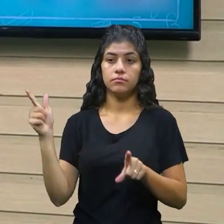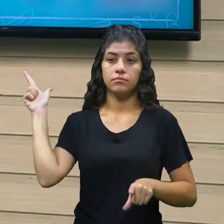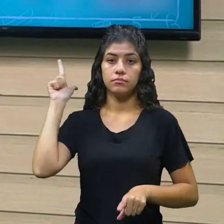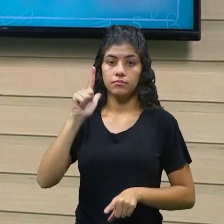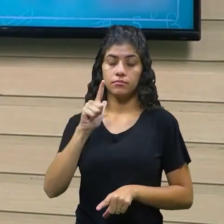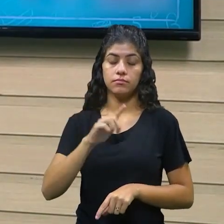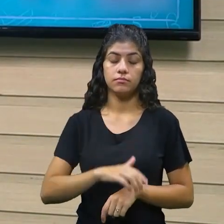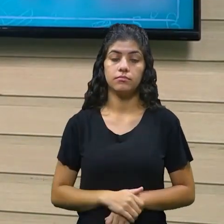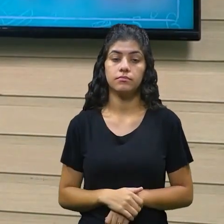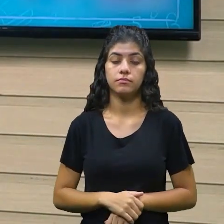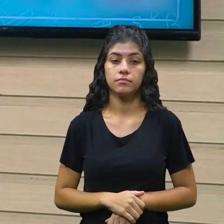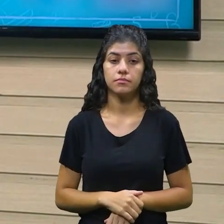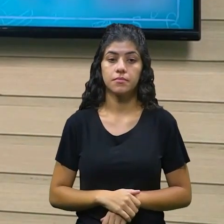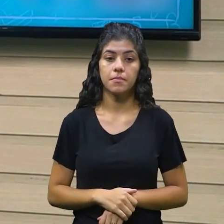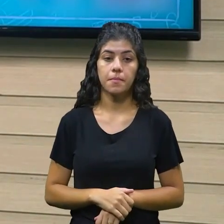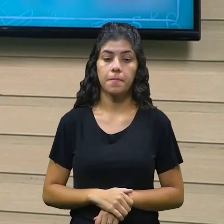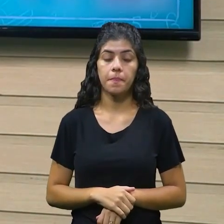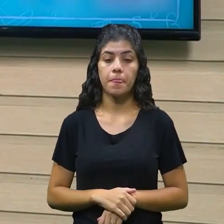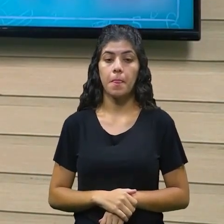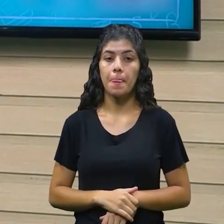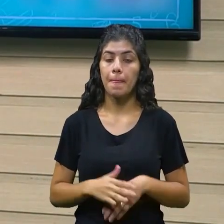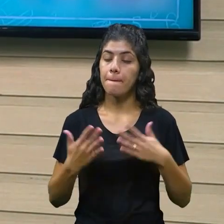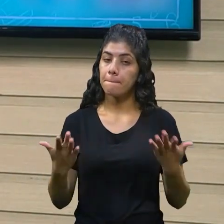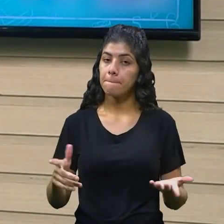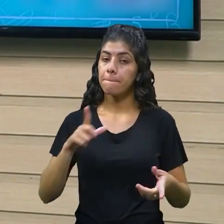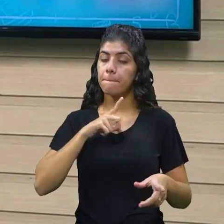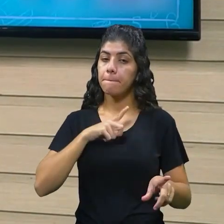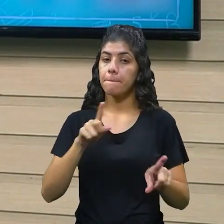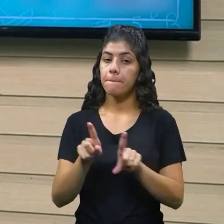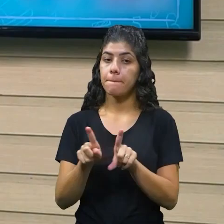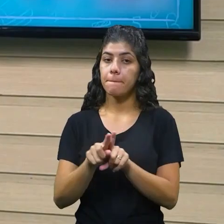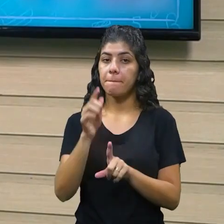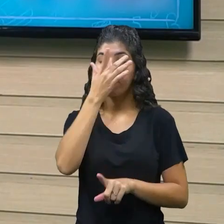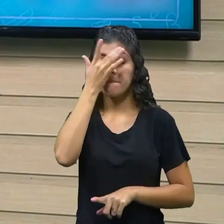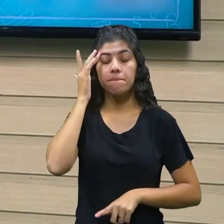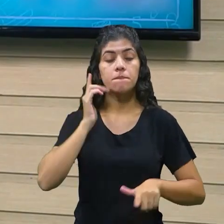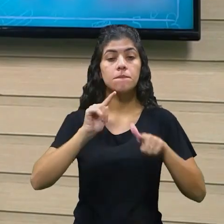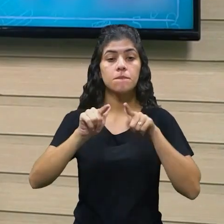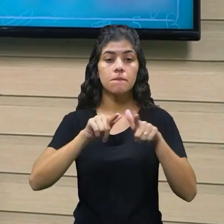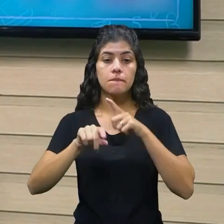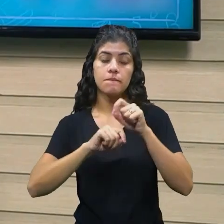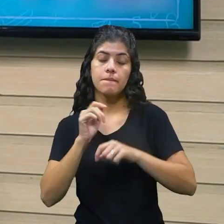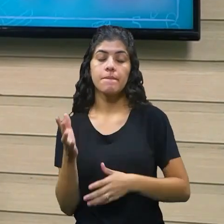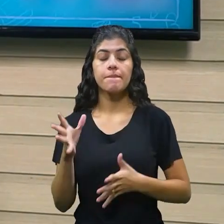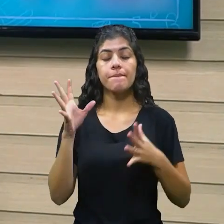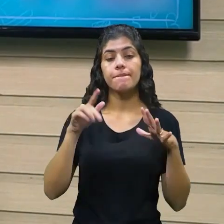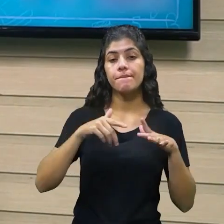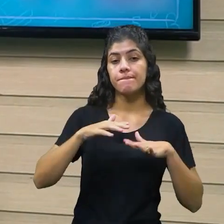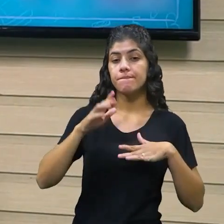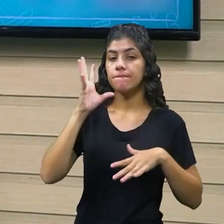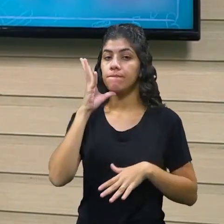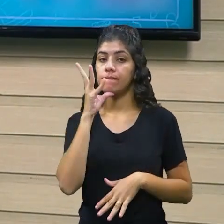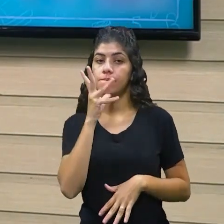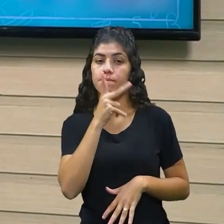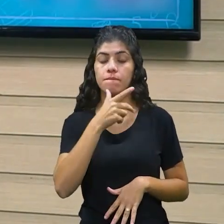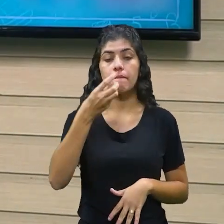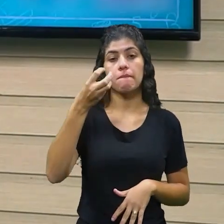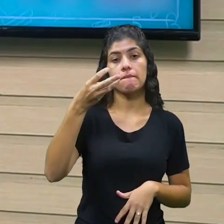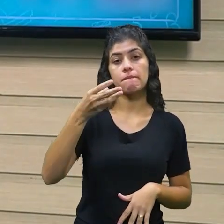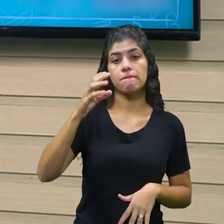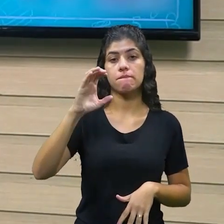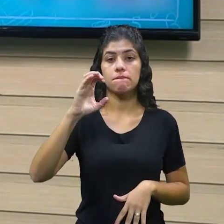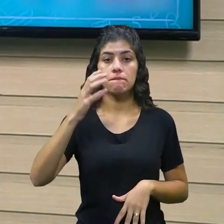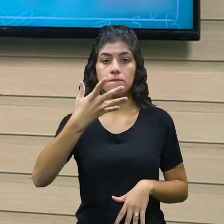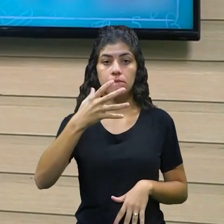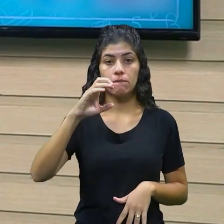subir essa escada em menos de 30 segundos. Já você tem outra pessoa que trabalha num sentido um pouco mais lento, então ela vai levar ali 40